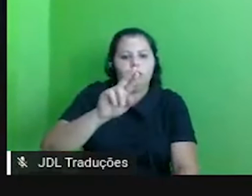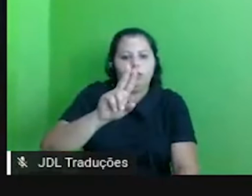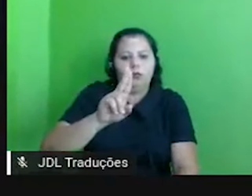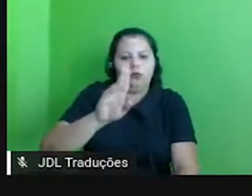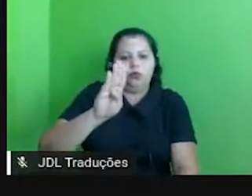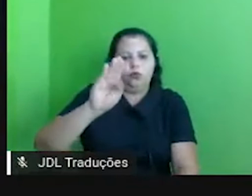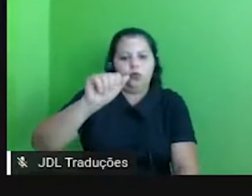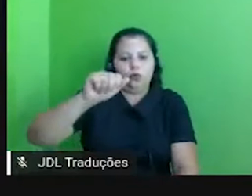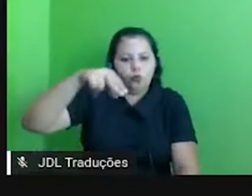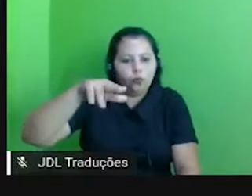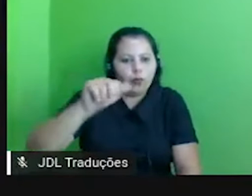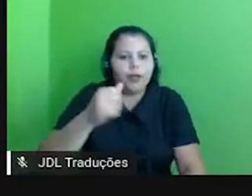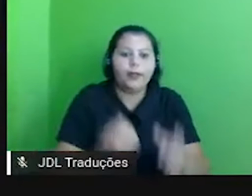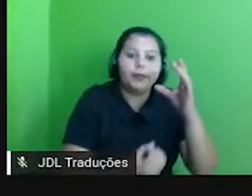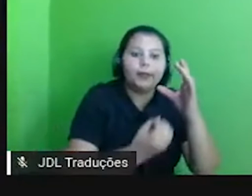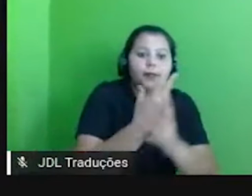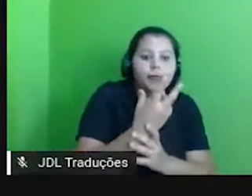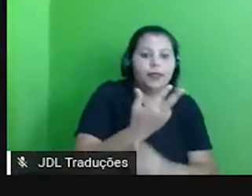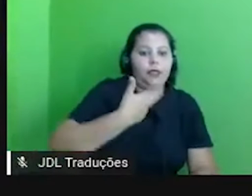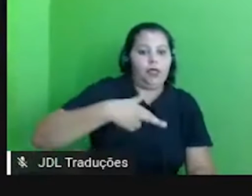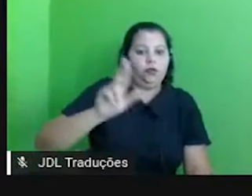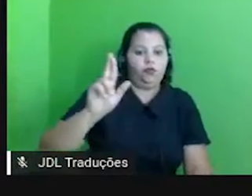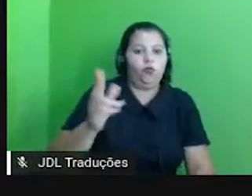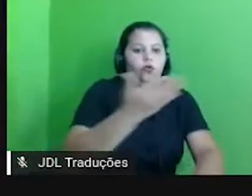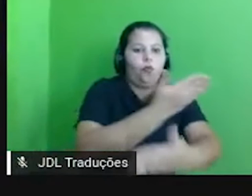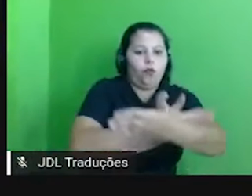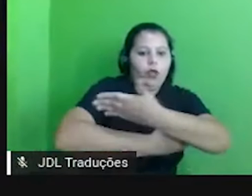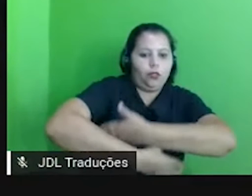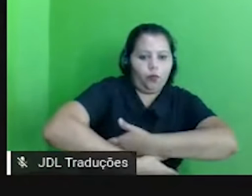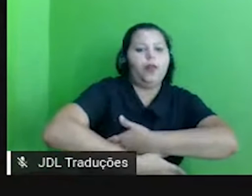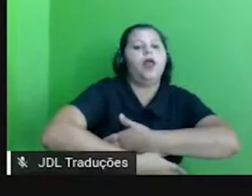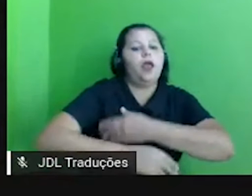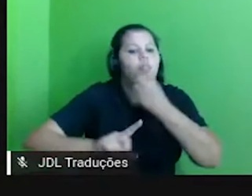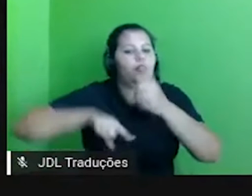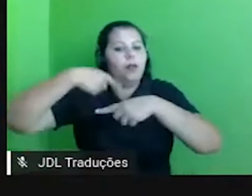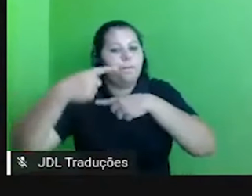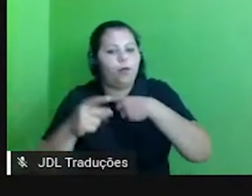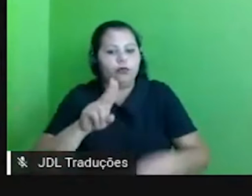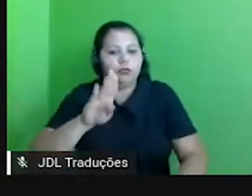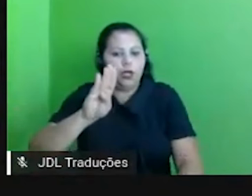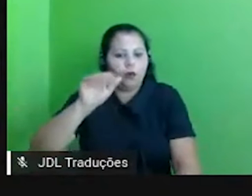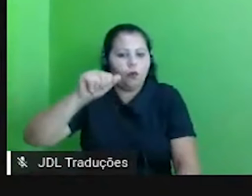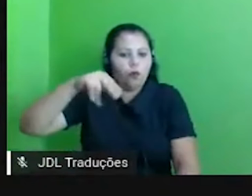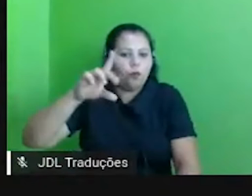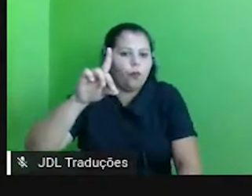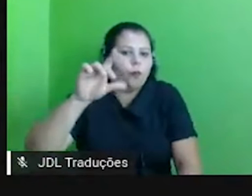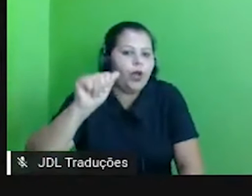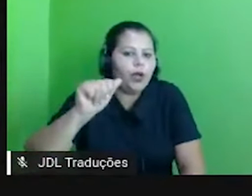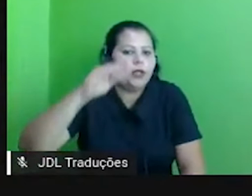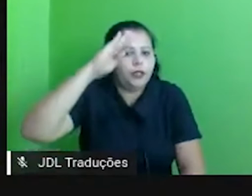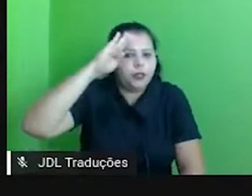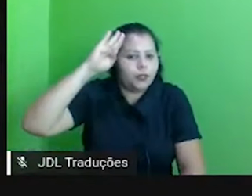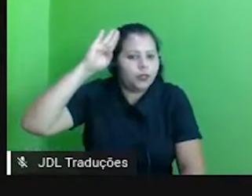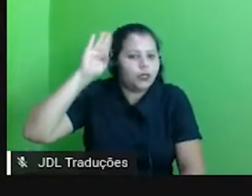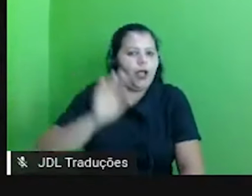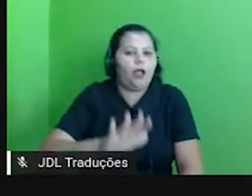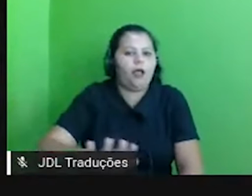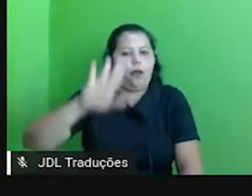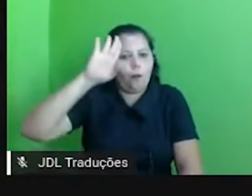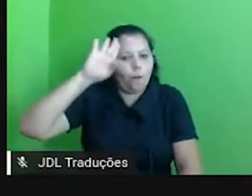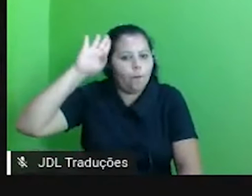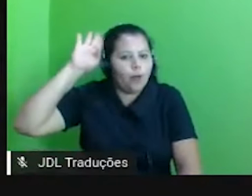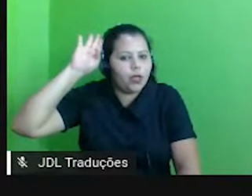no momento posterior a umbanda e essa essas histórias esses pontos que é que o são